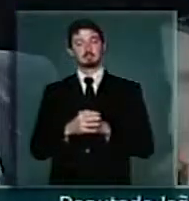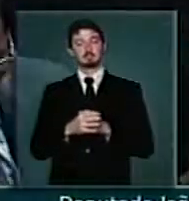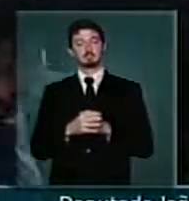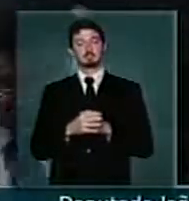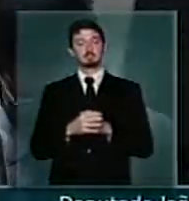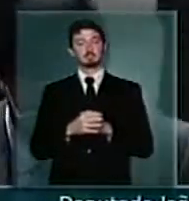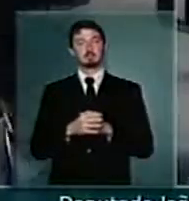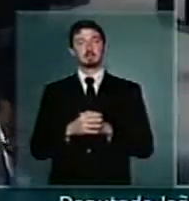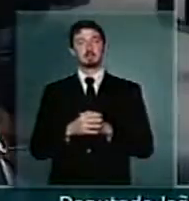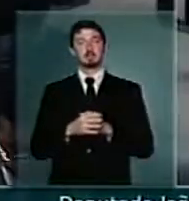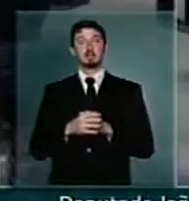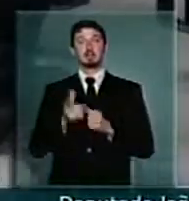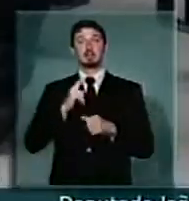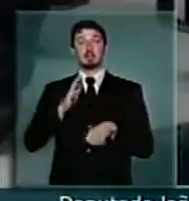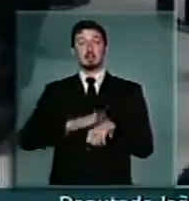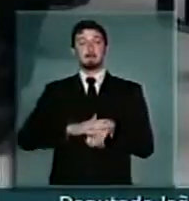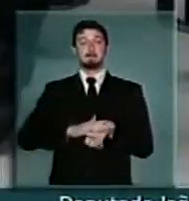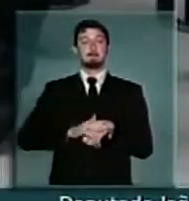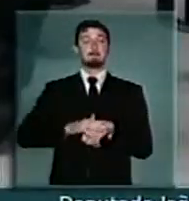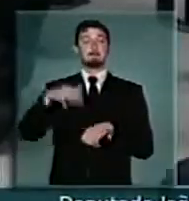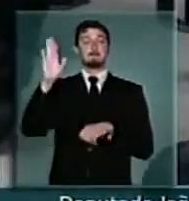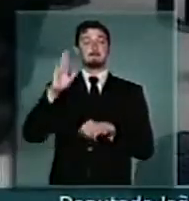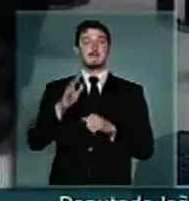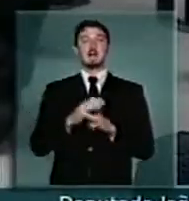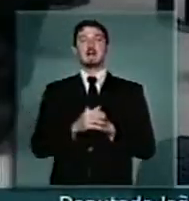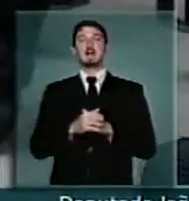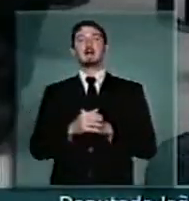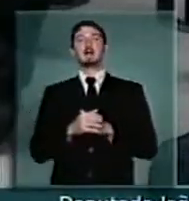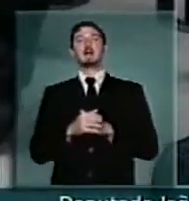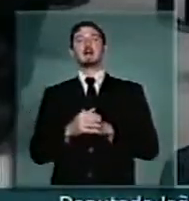crescer o orçamento da saúde, que da nossa cidade só era